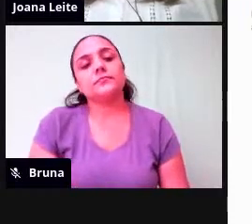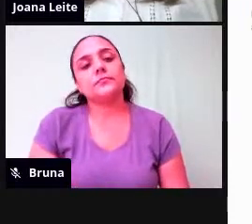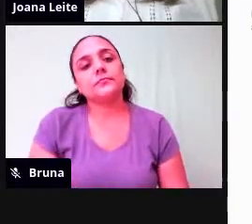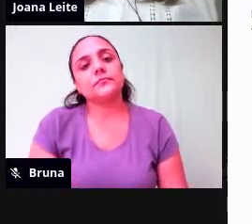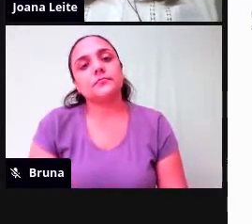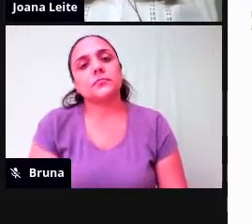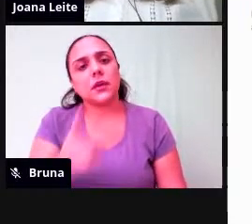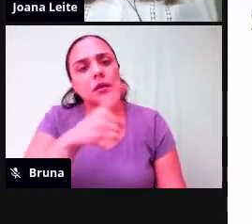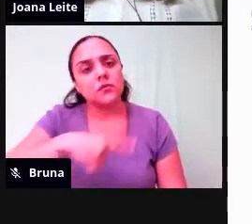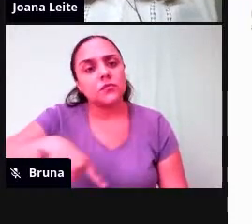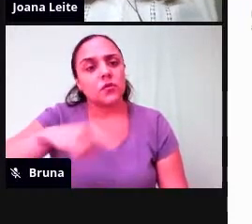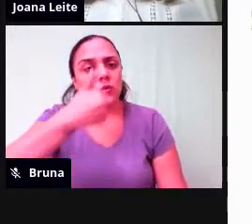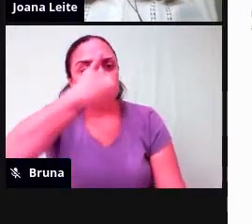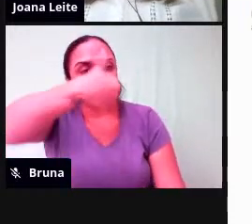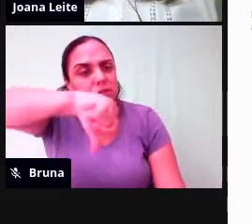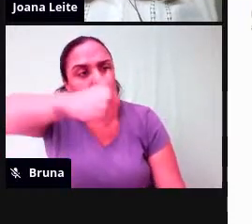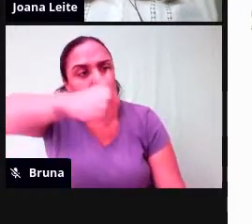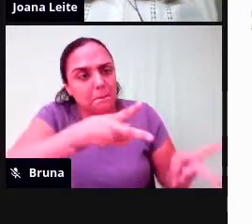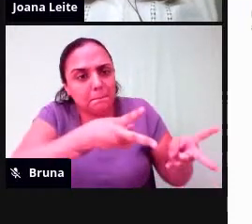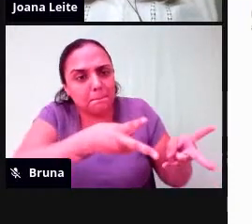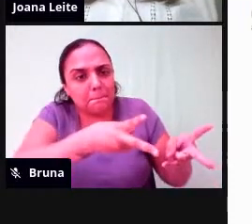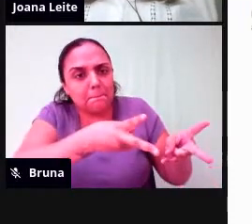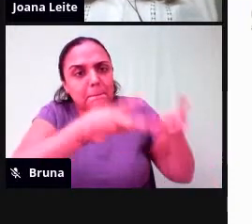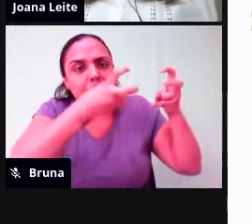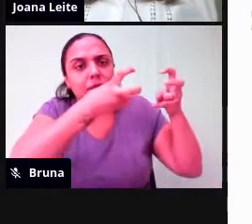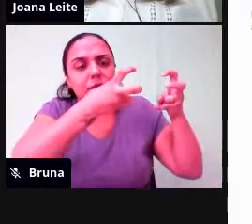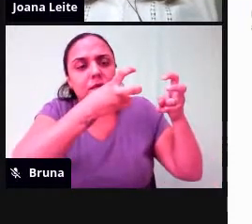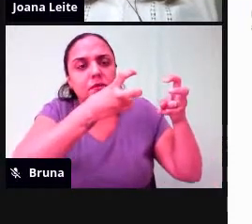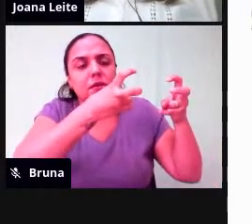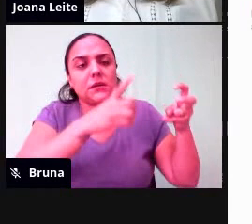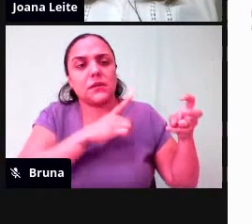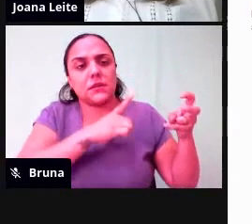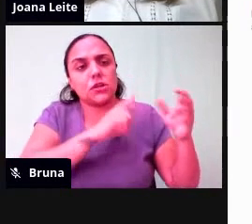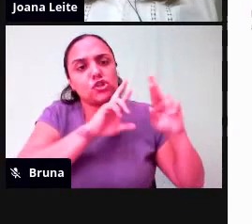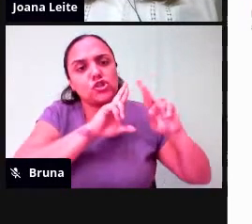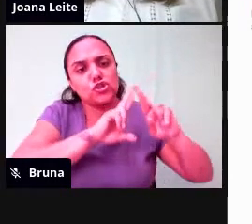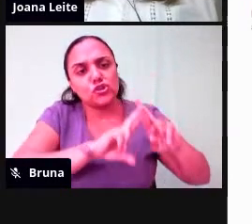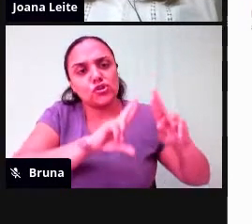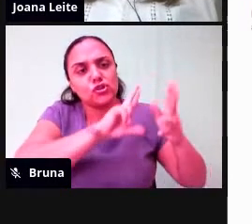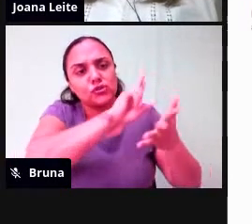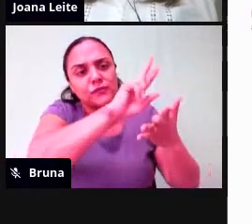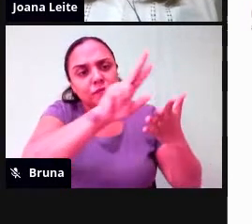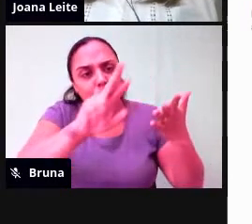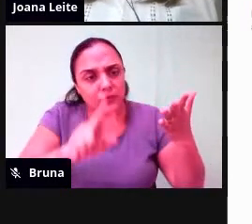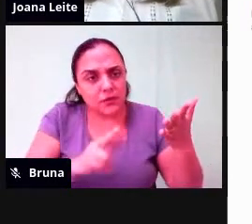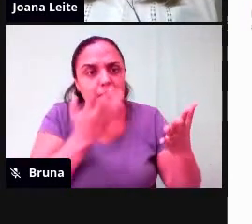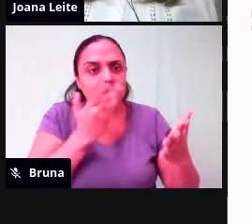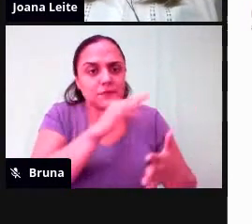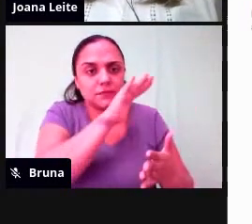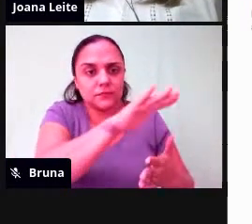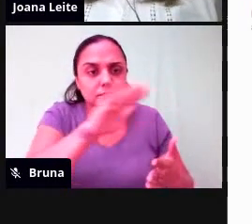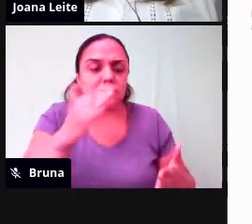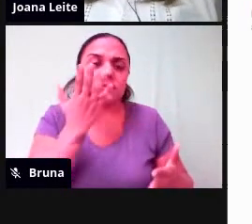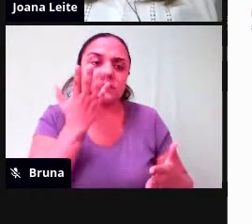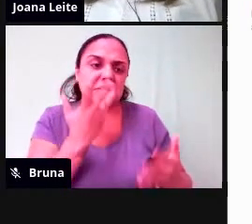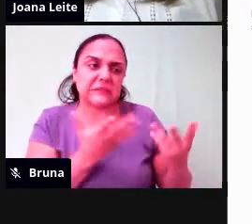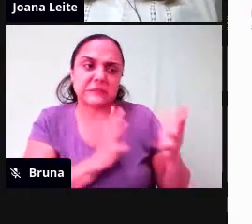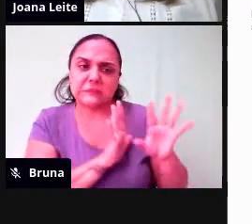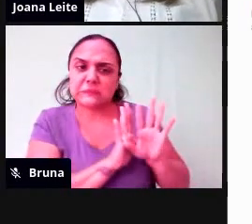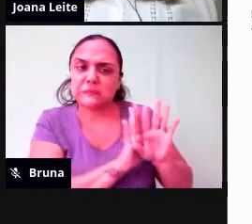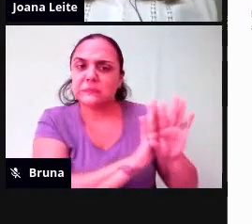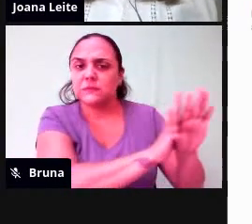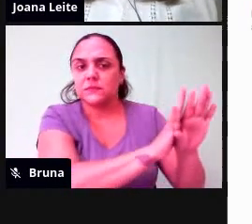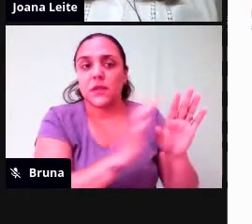foi observado que existiu diferença significativa entre essas dificuldades alimentares, entre esses 2